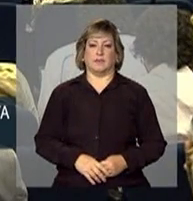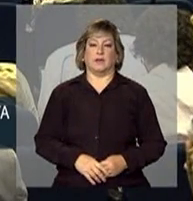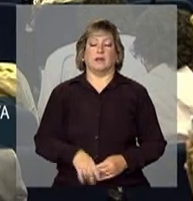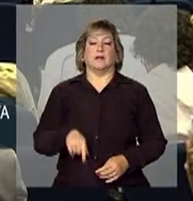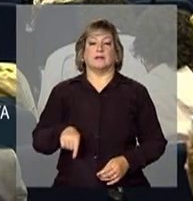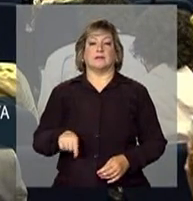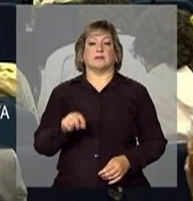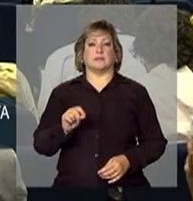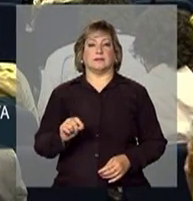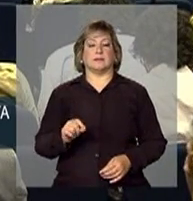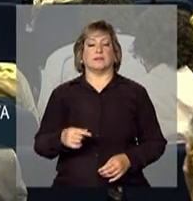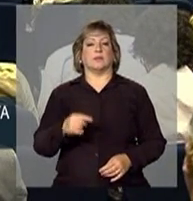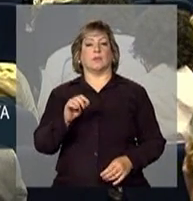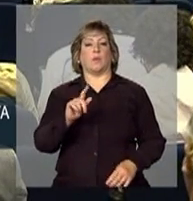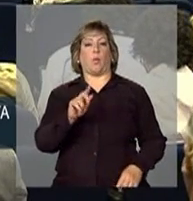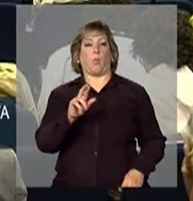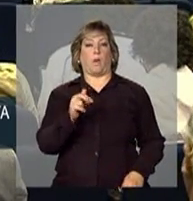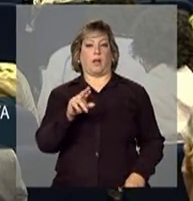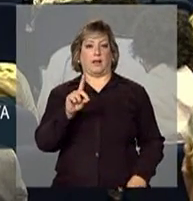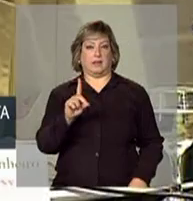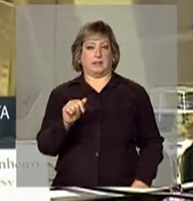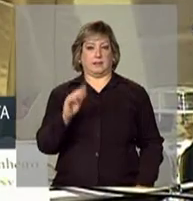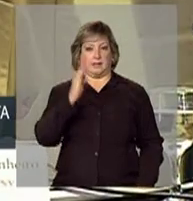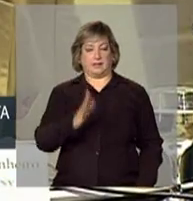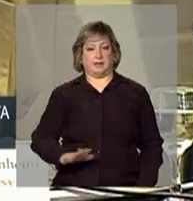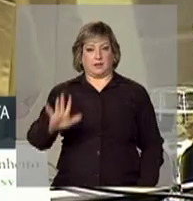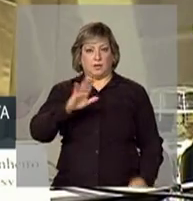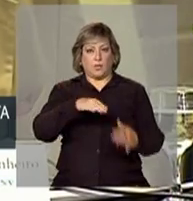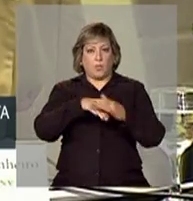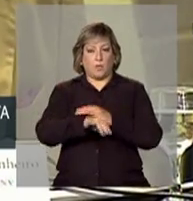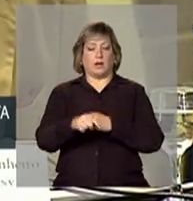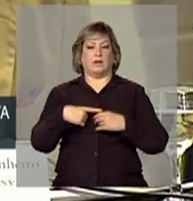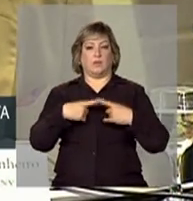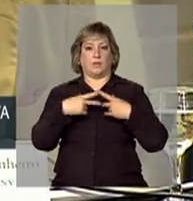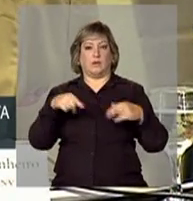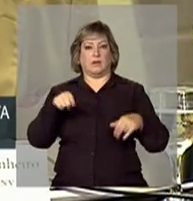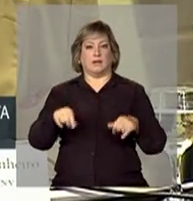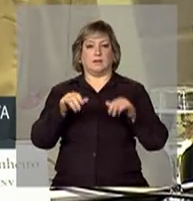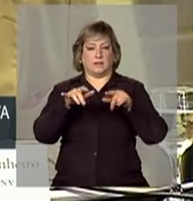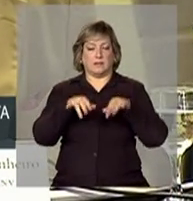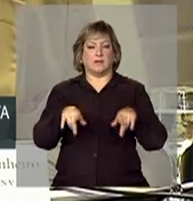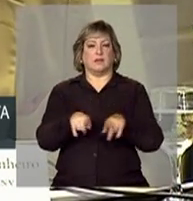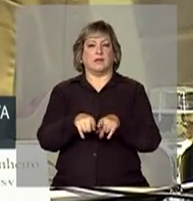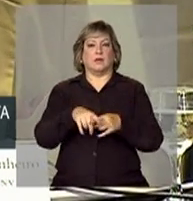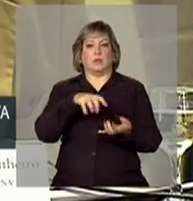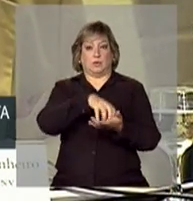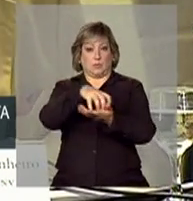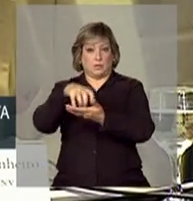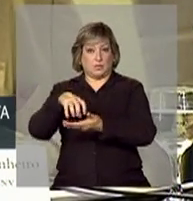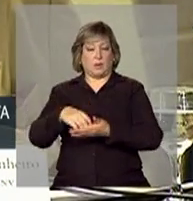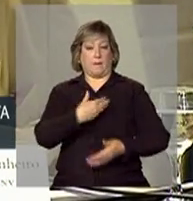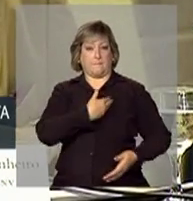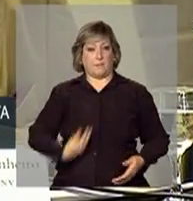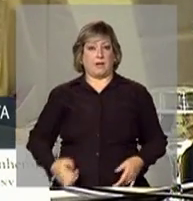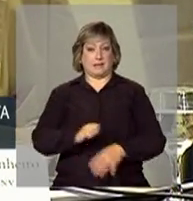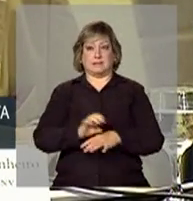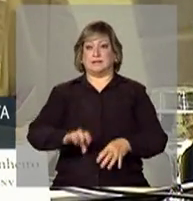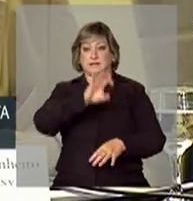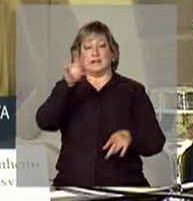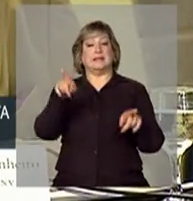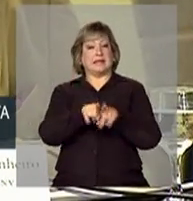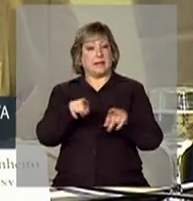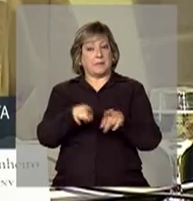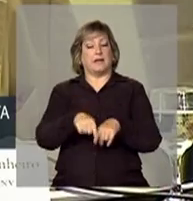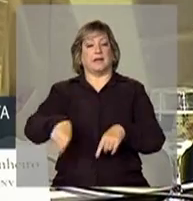sob a guarda do Arquivo Nacional, cerca de 90 conjuntos documentais custodiados por instituições públicas estaduais também são objeto da